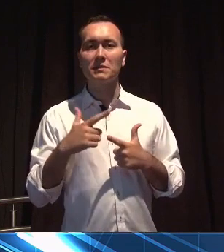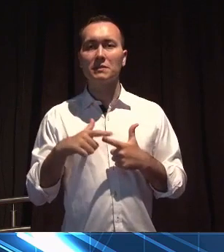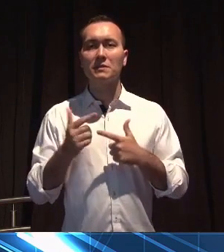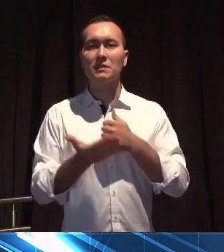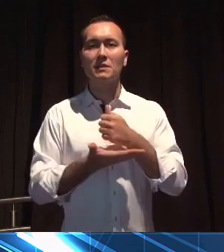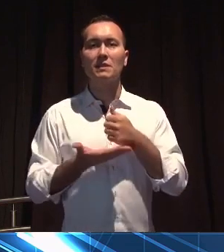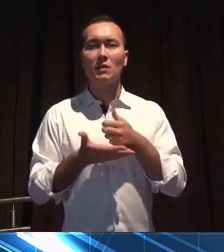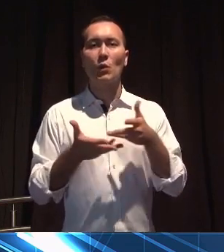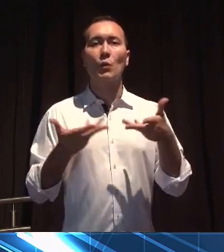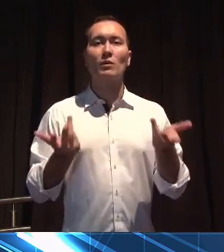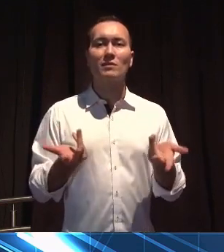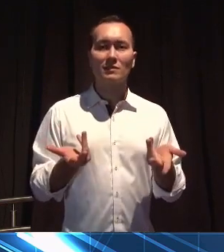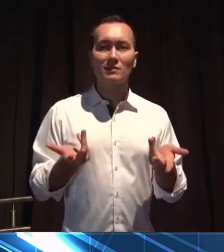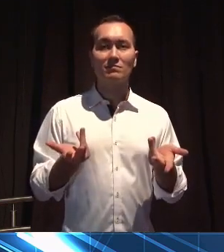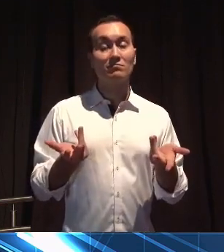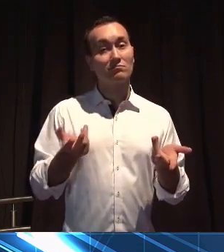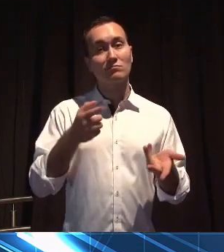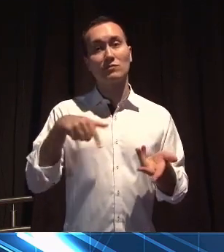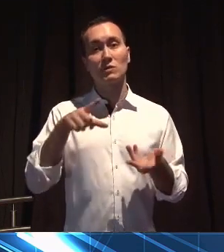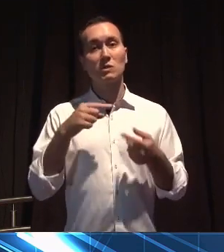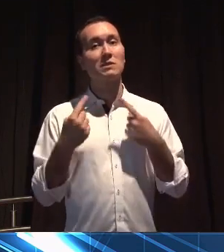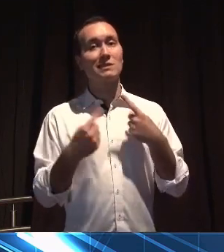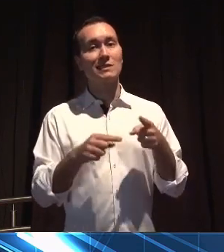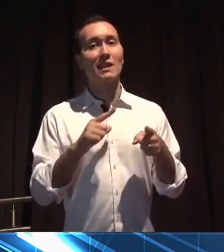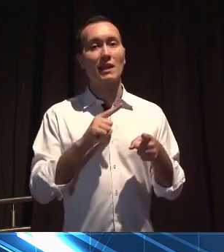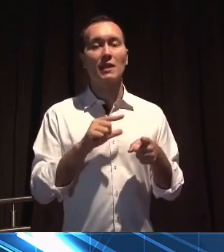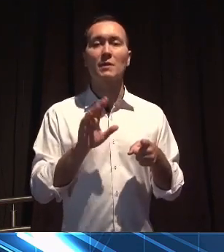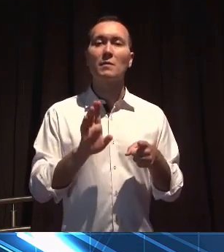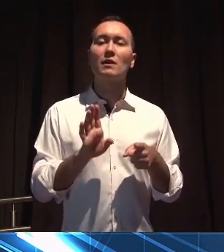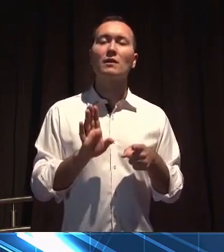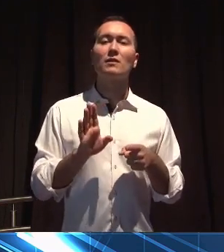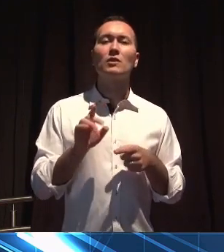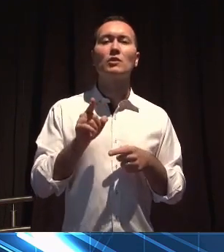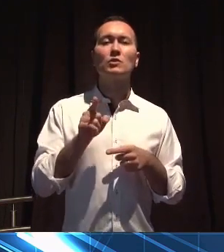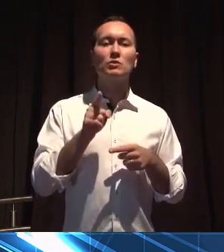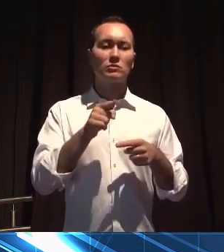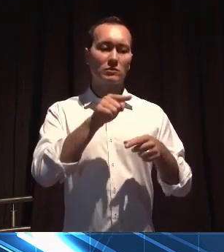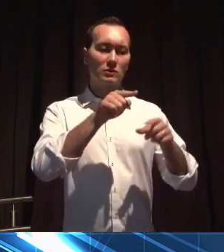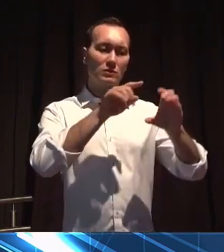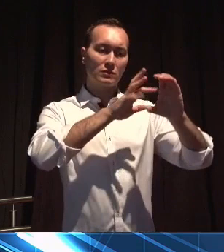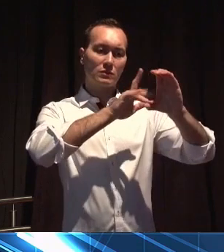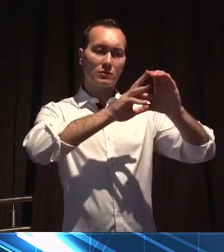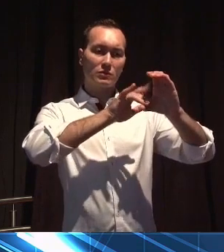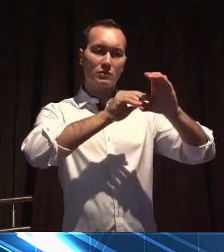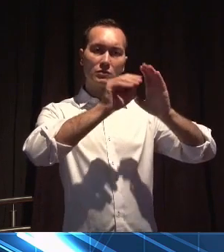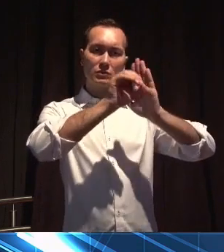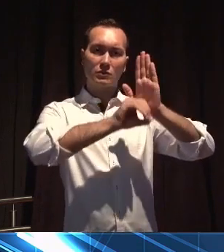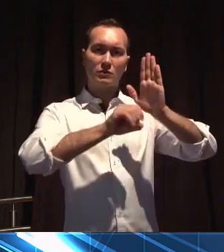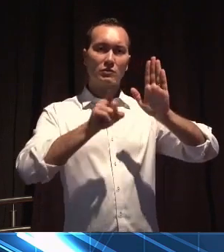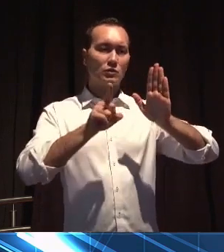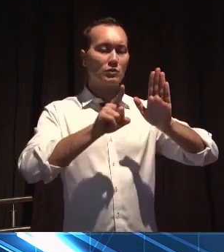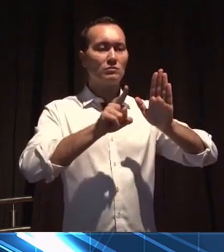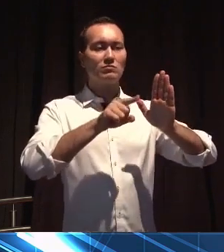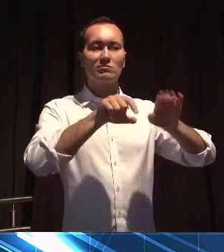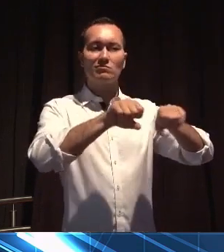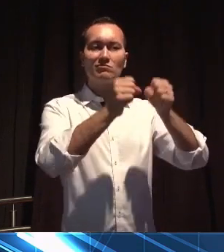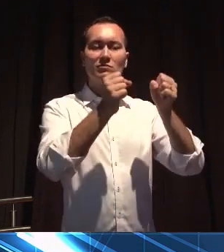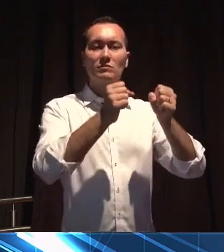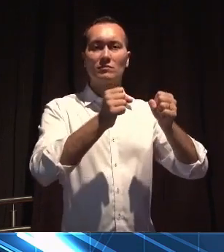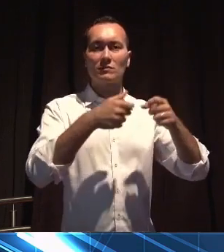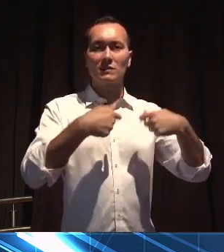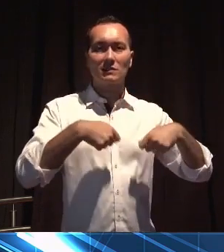Então por que que aconteceu isso na verdade é útil só quando você não pode alterar o código original para quebrar o código original